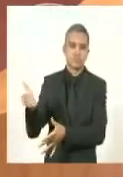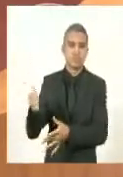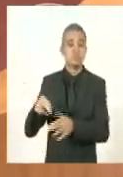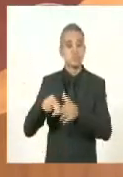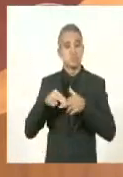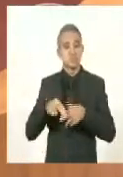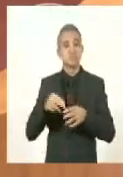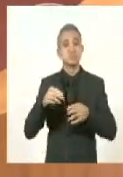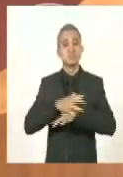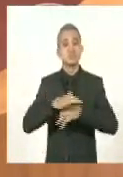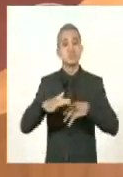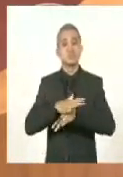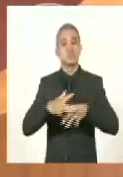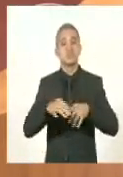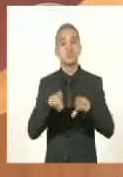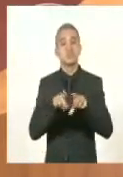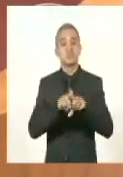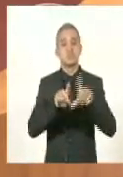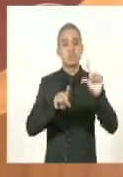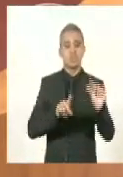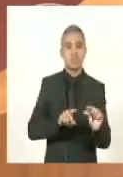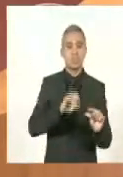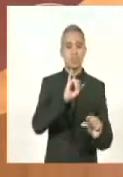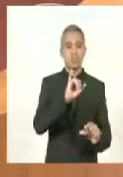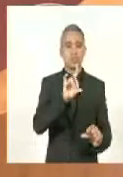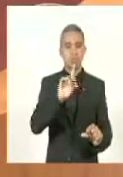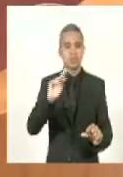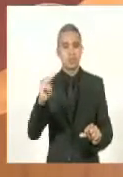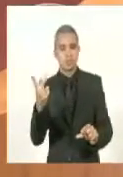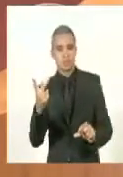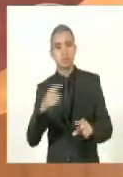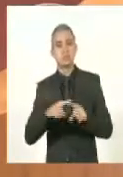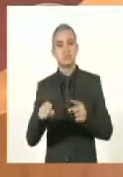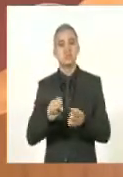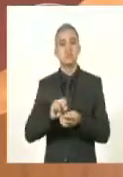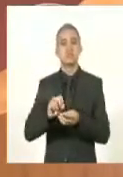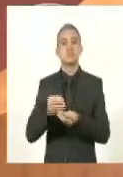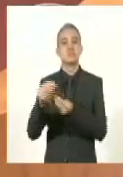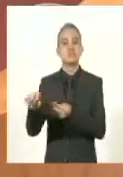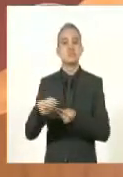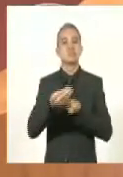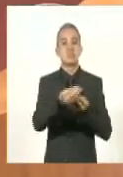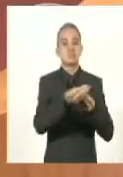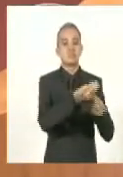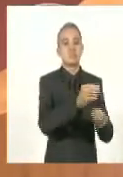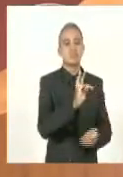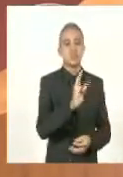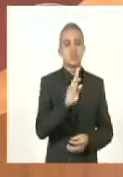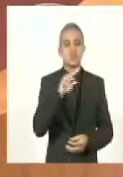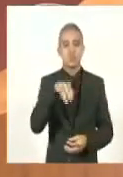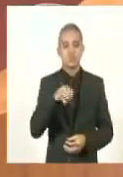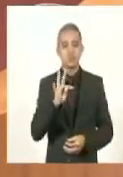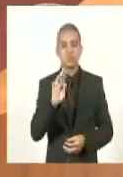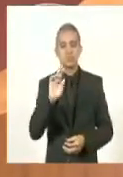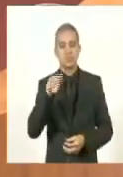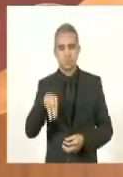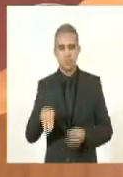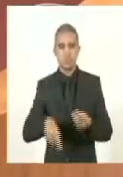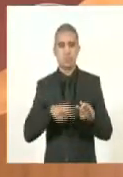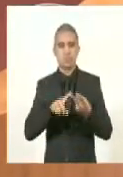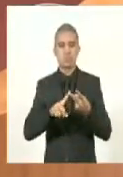cidades com menor IDH. Só que acabaram na mão de Tutum, de Bacabeira, de outros lugares que não são cidades com menor IDH e todos sabem